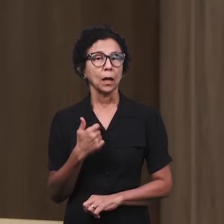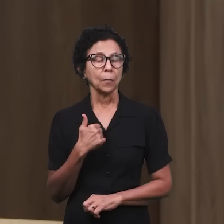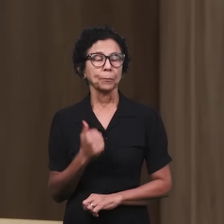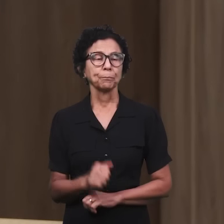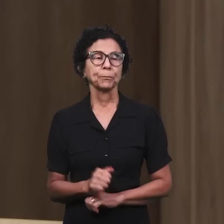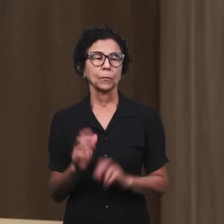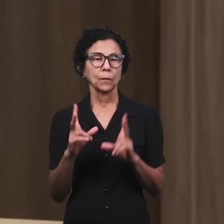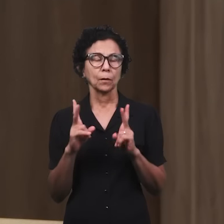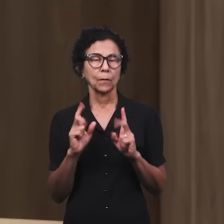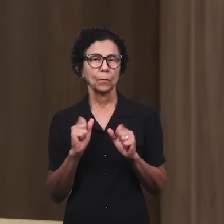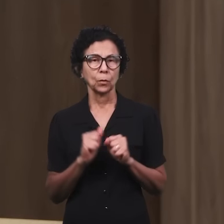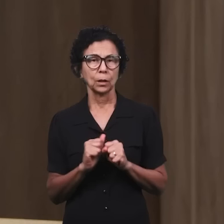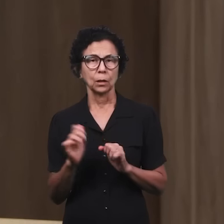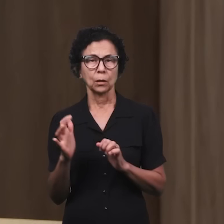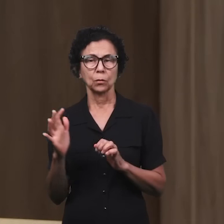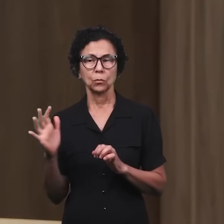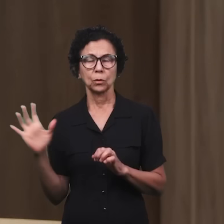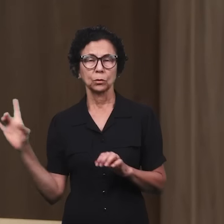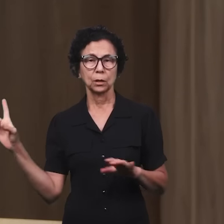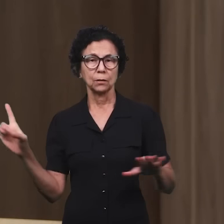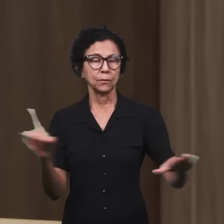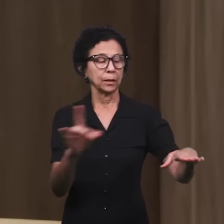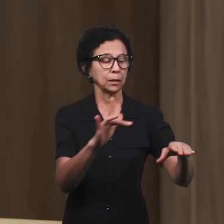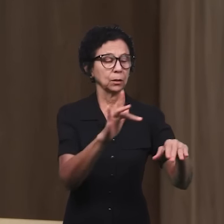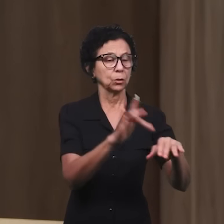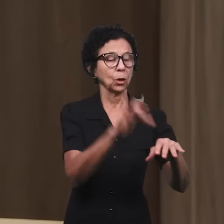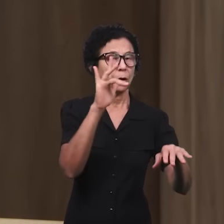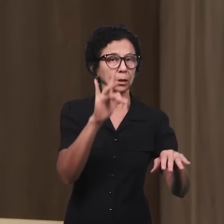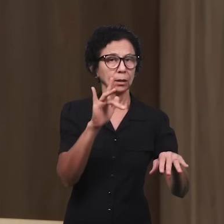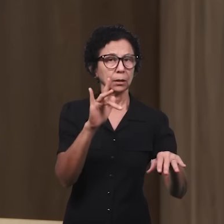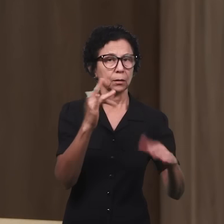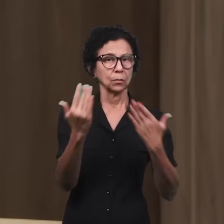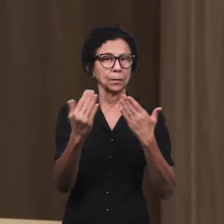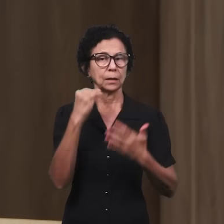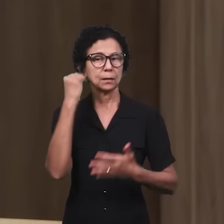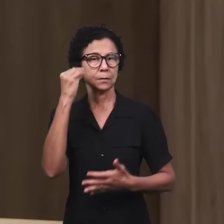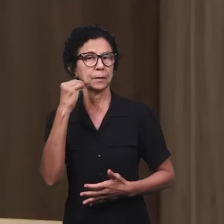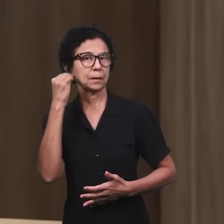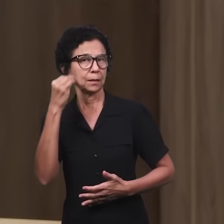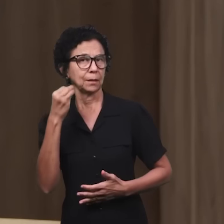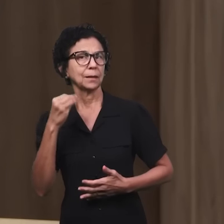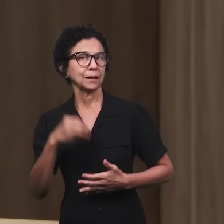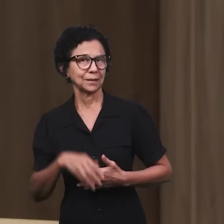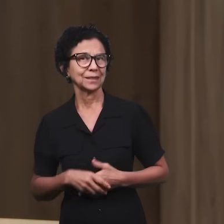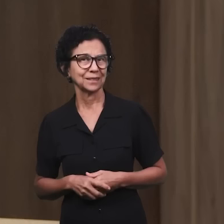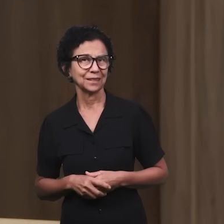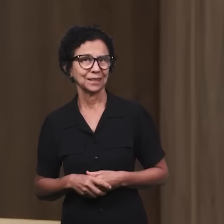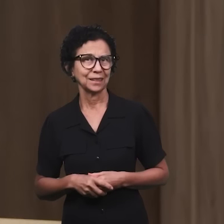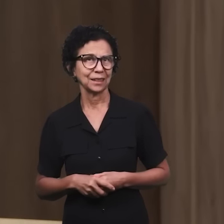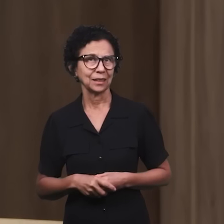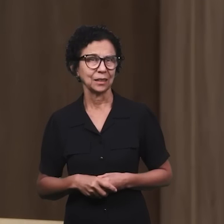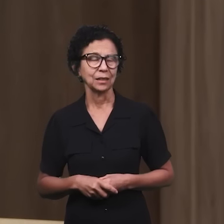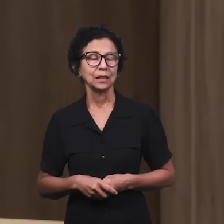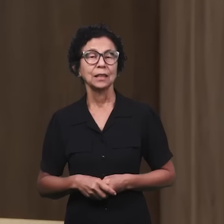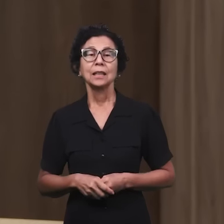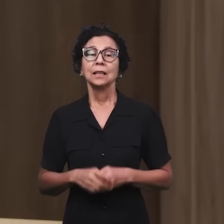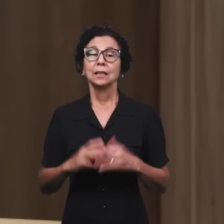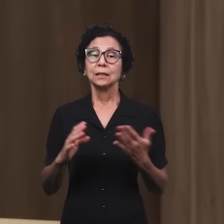experiência, porque é direto entre Jesus e o menino, e o jovem. Você vê que a fala vem depois.